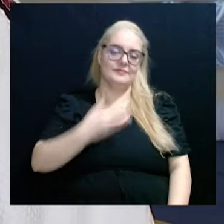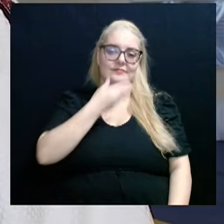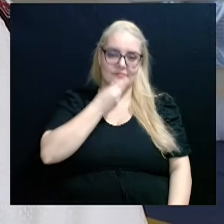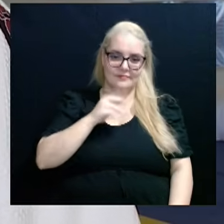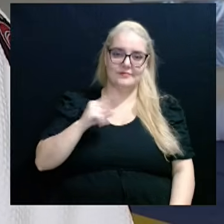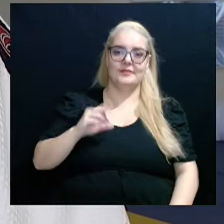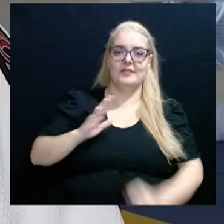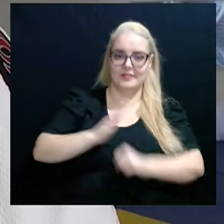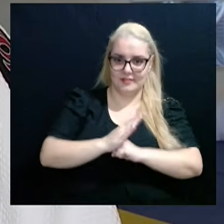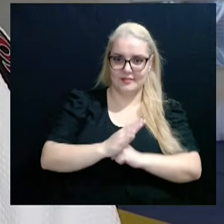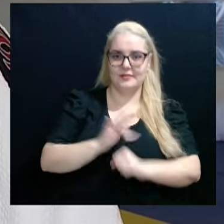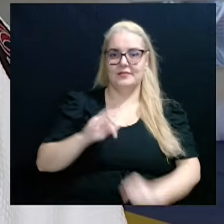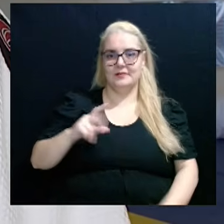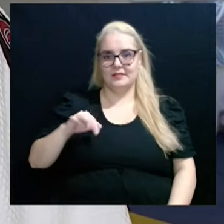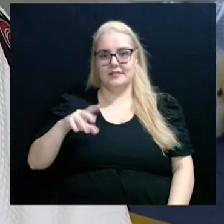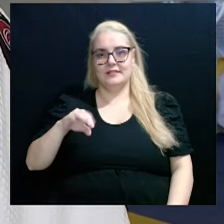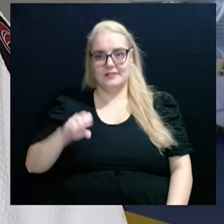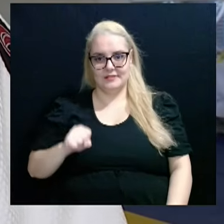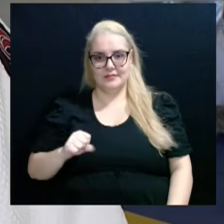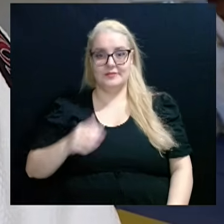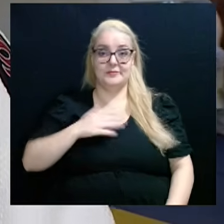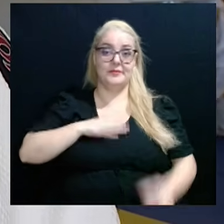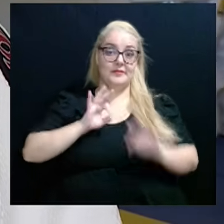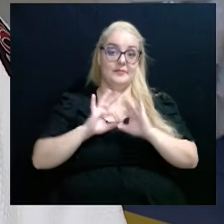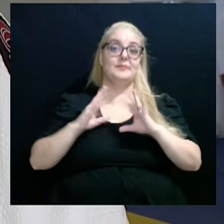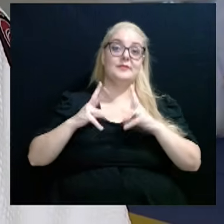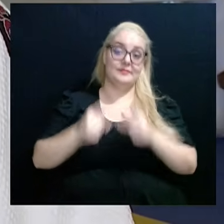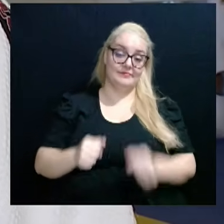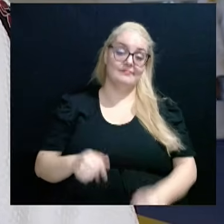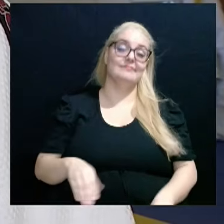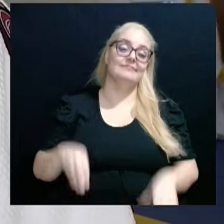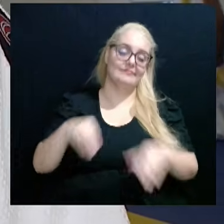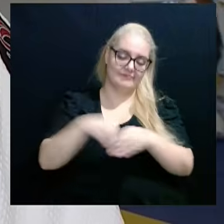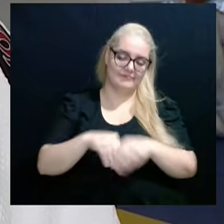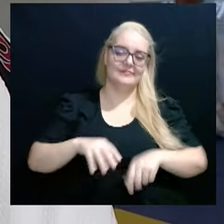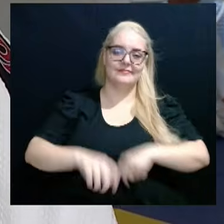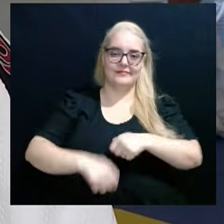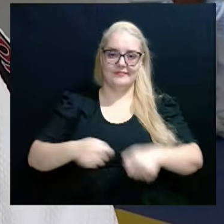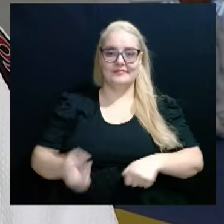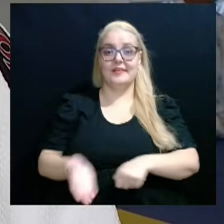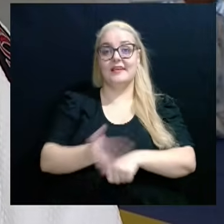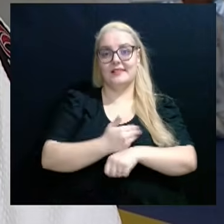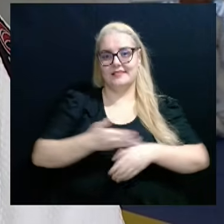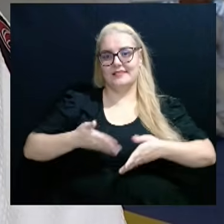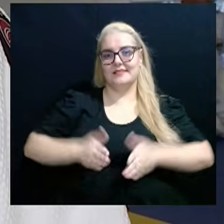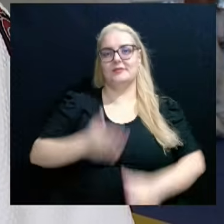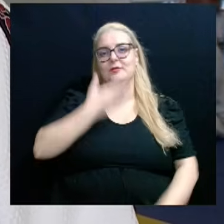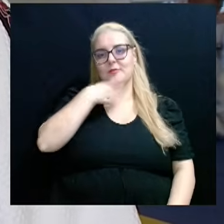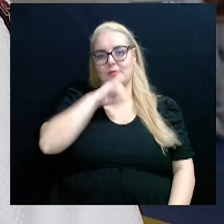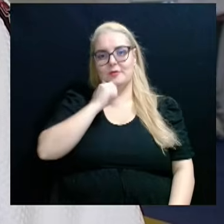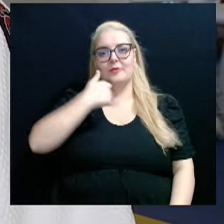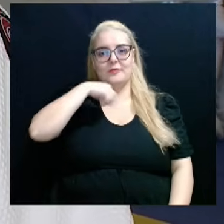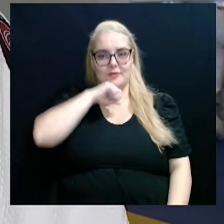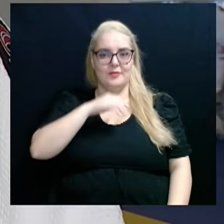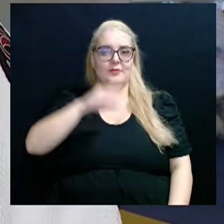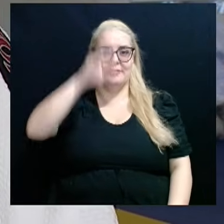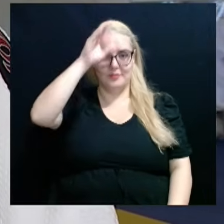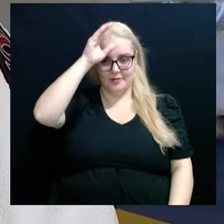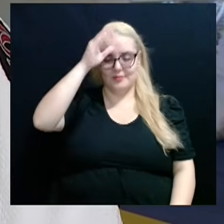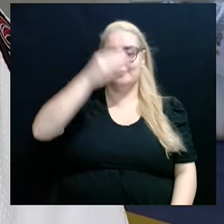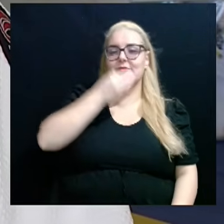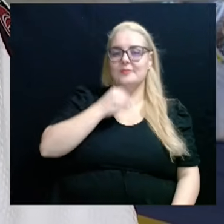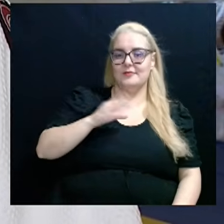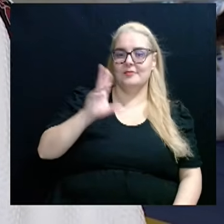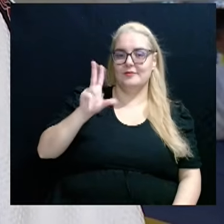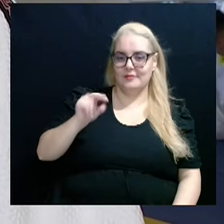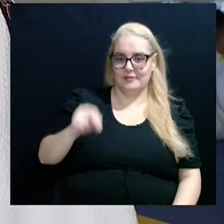Francisco. Aí minha família toda tá no judô desde antes de eu nascer. Meu pai, minha mãe, meu tio e meu avô. Eles são faixa preta hoje,